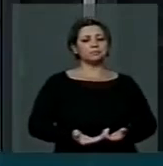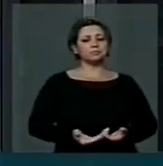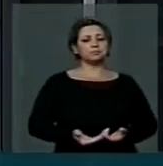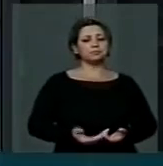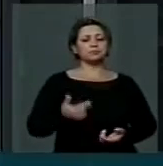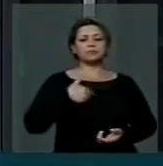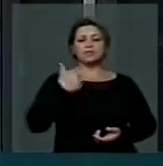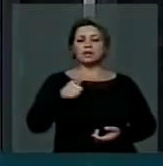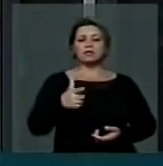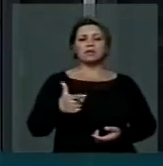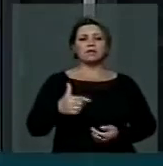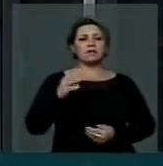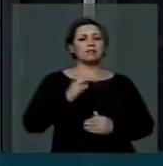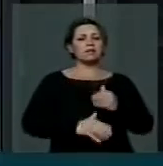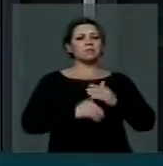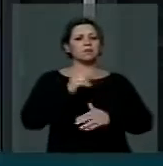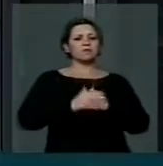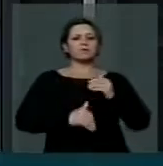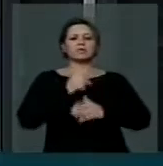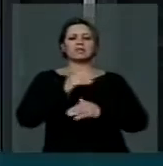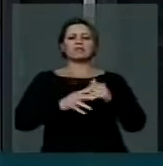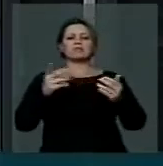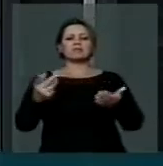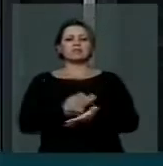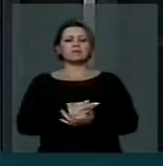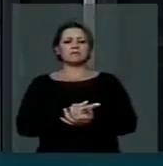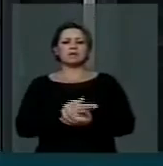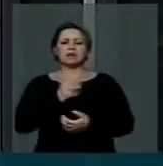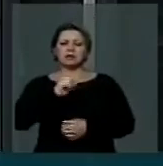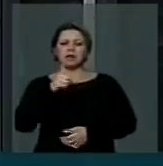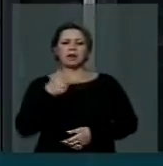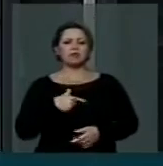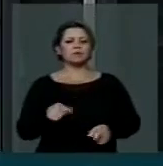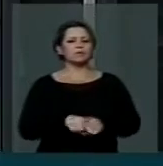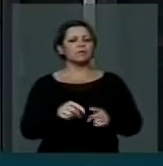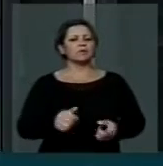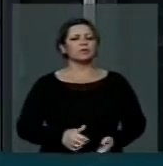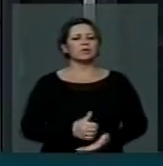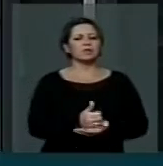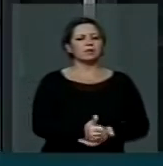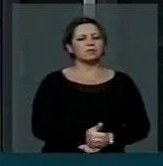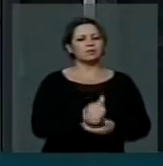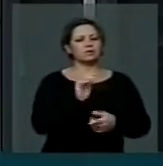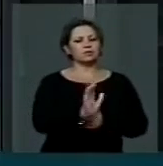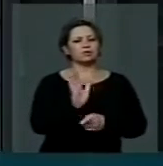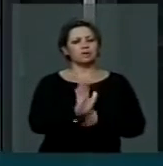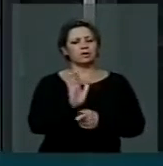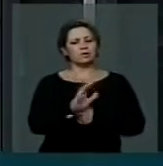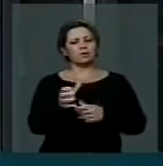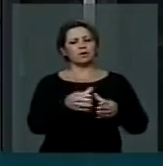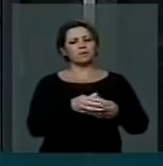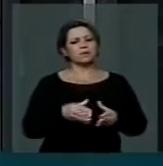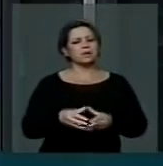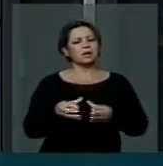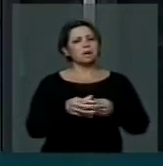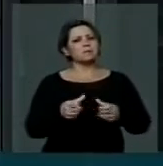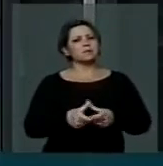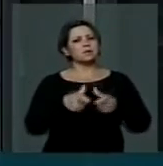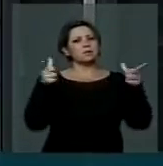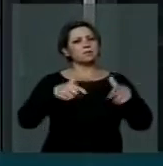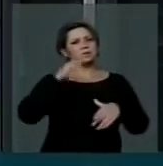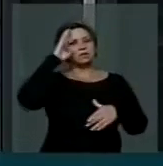não haver proferido nenhuma sentença definitiva, evidentemente não contribui para a afirmação institucional ou para aumentar